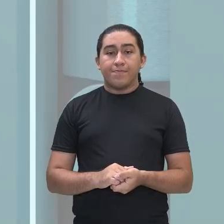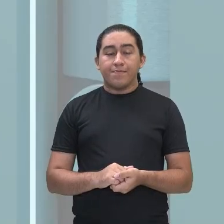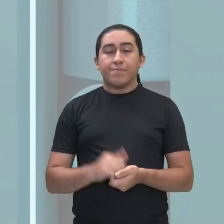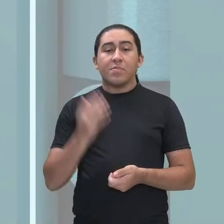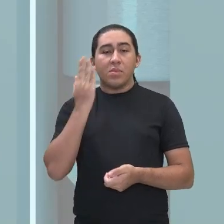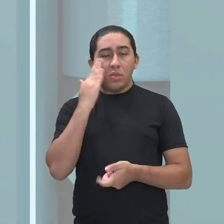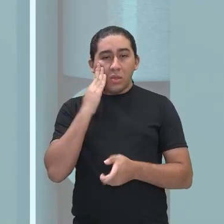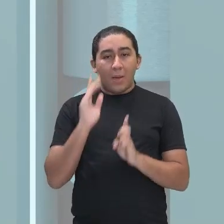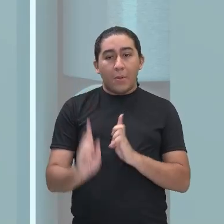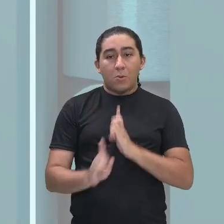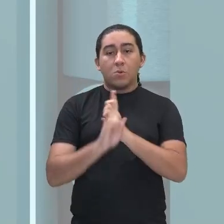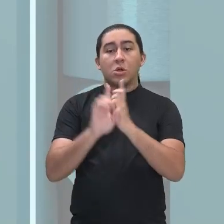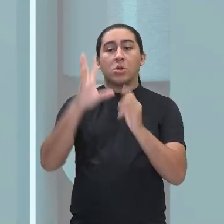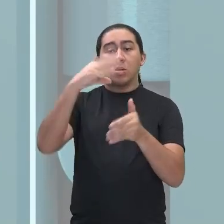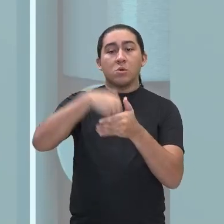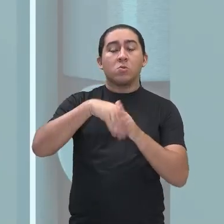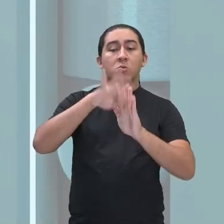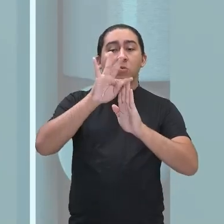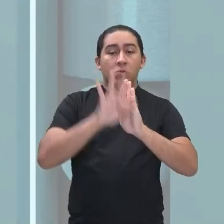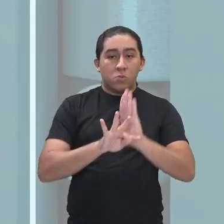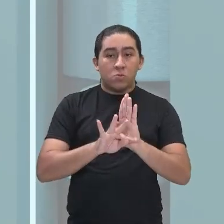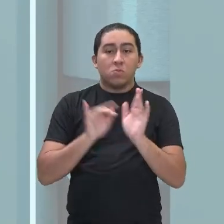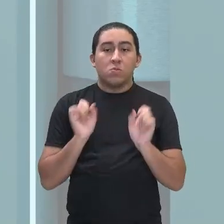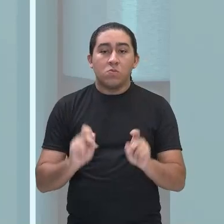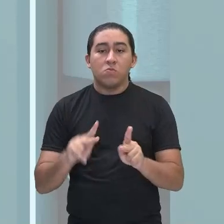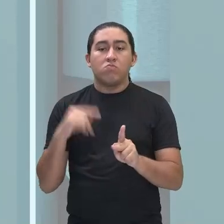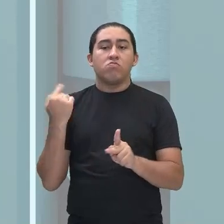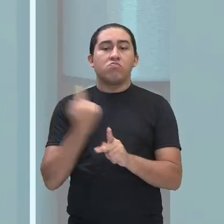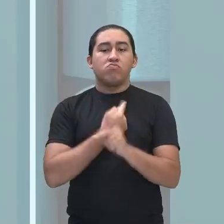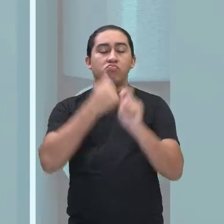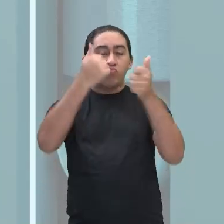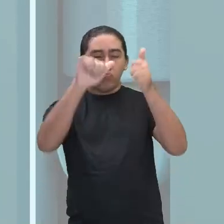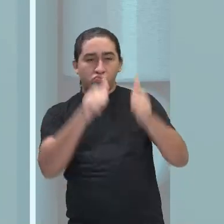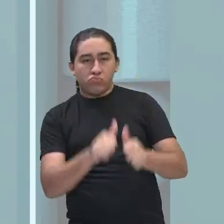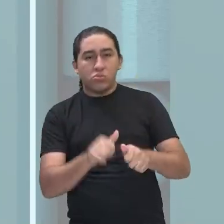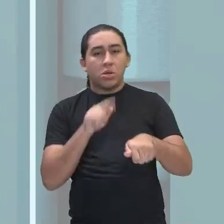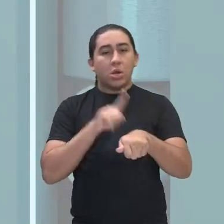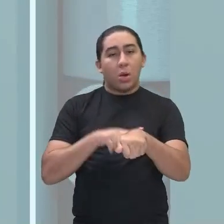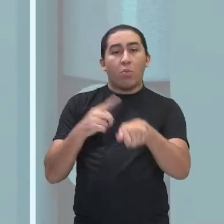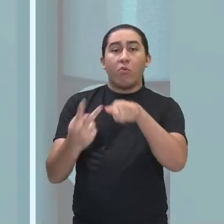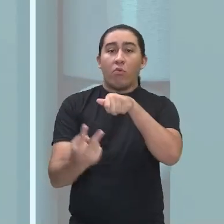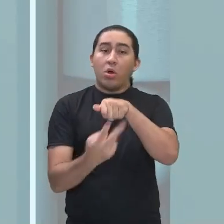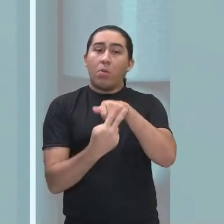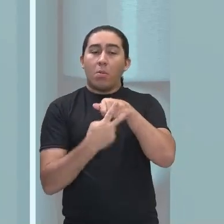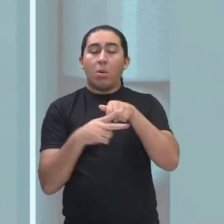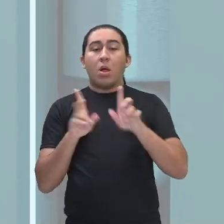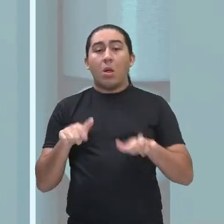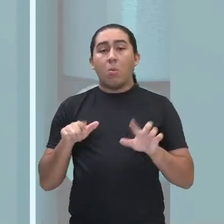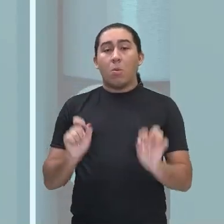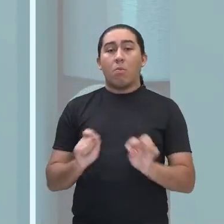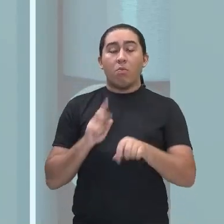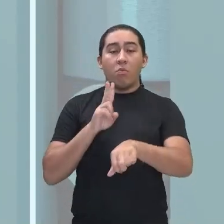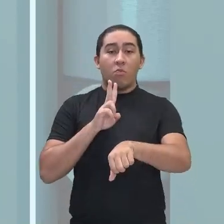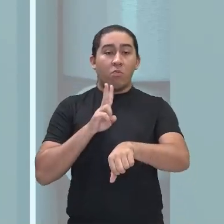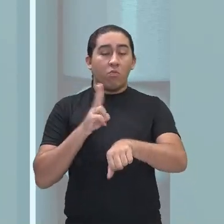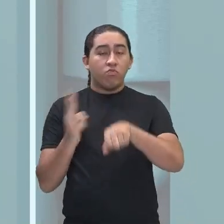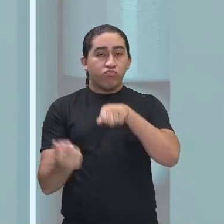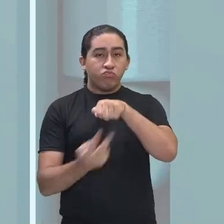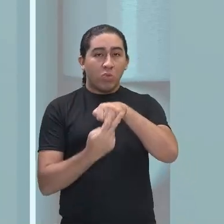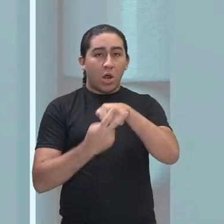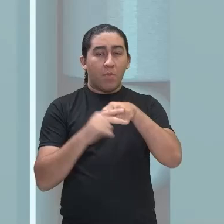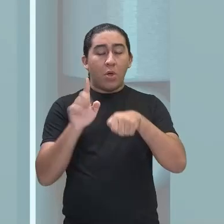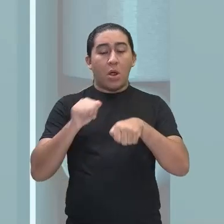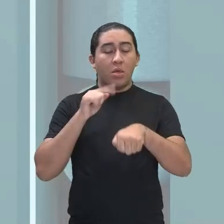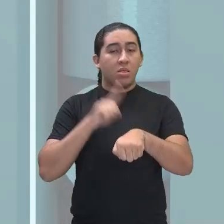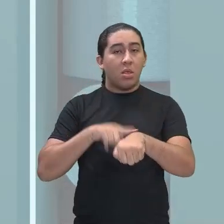identificar, né, nos textos, que a gente está vendo os tempos verbais, né, quando esse verbo ele está no